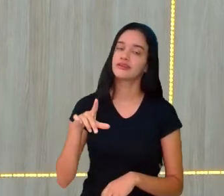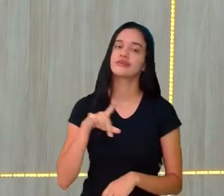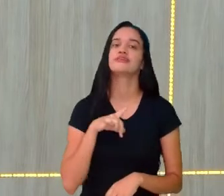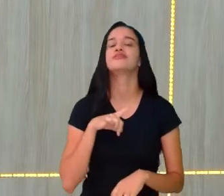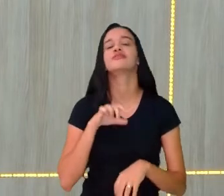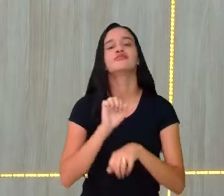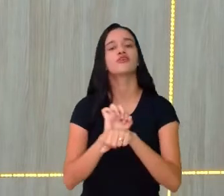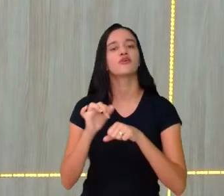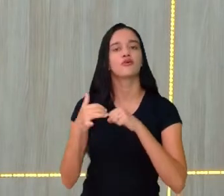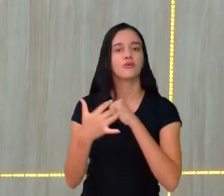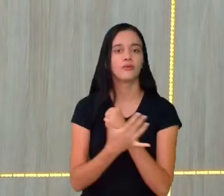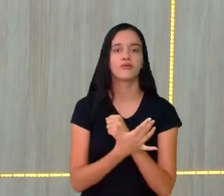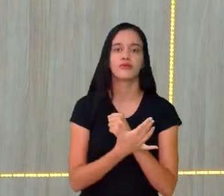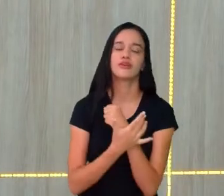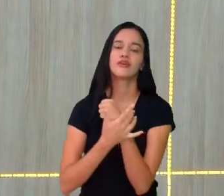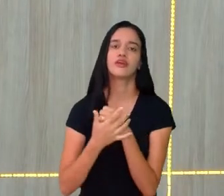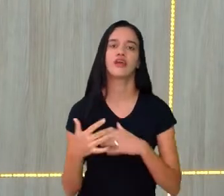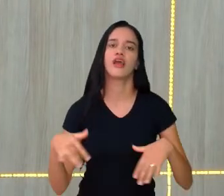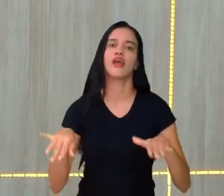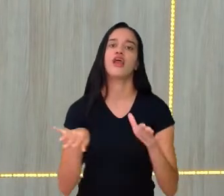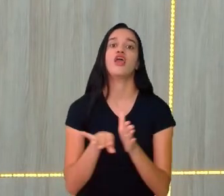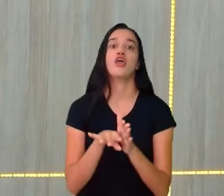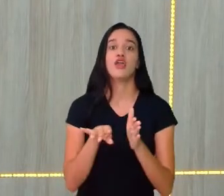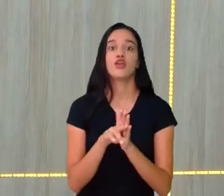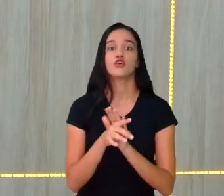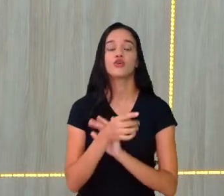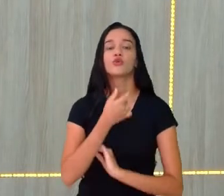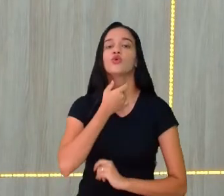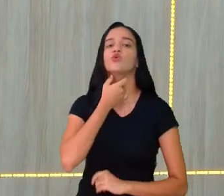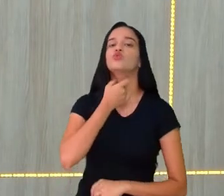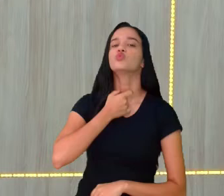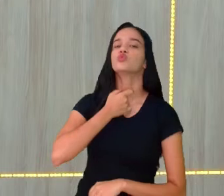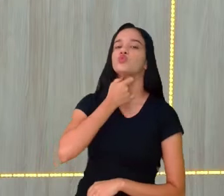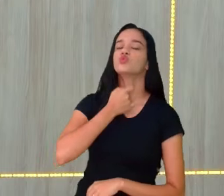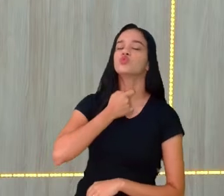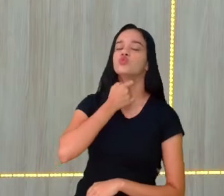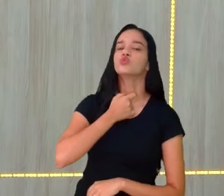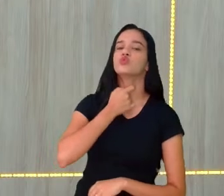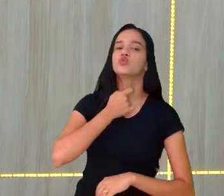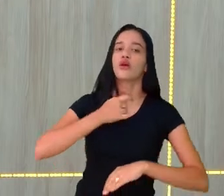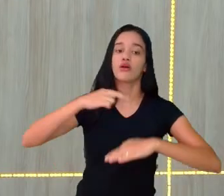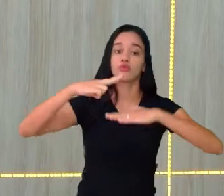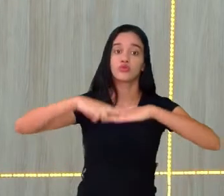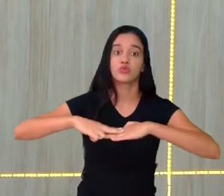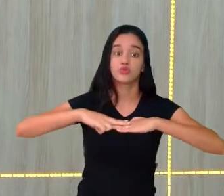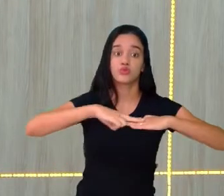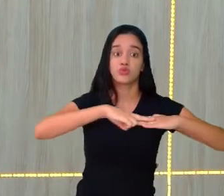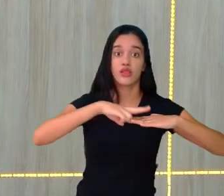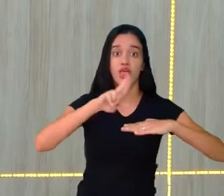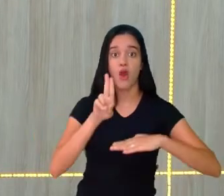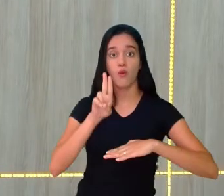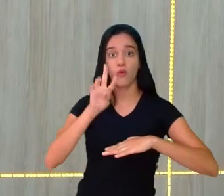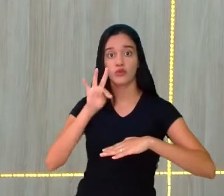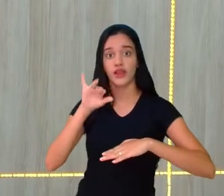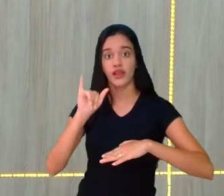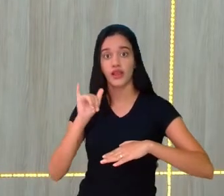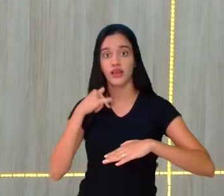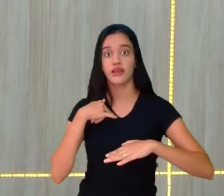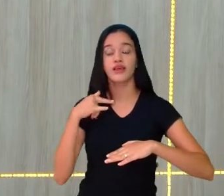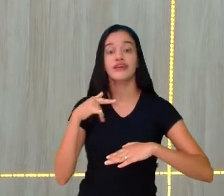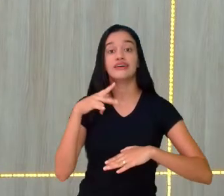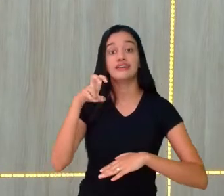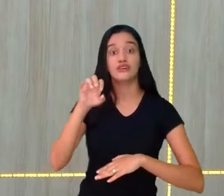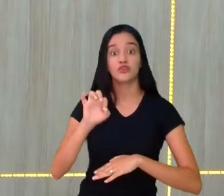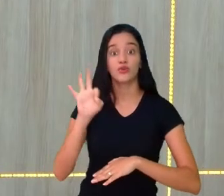tive Covid, eu cheguei a ser entubado por 8 dias em decorrência, né, da Covid, com mais de